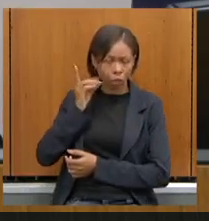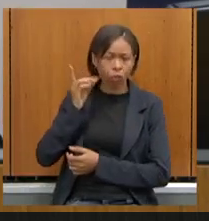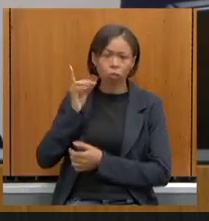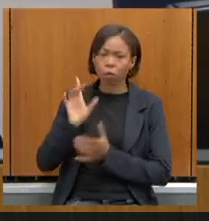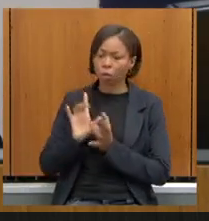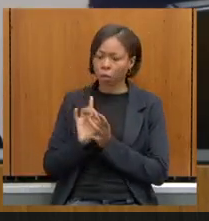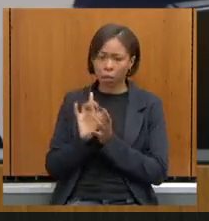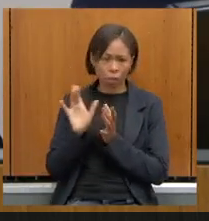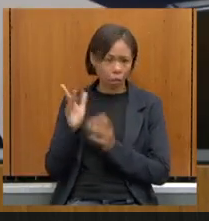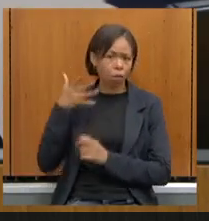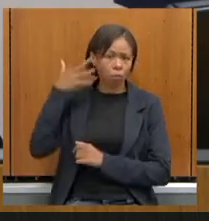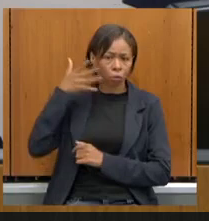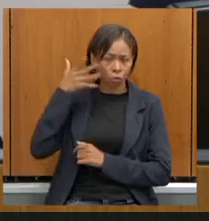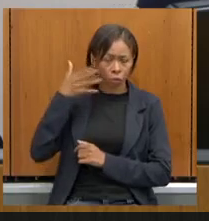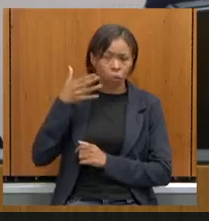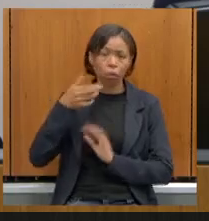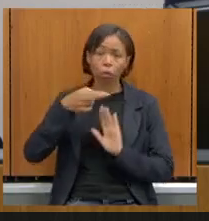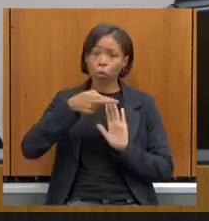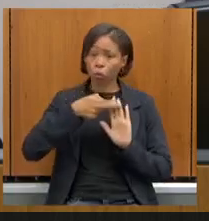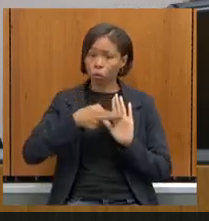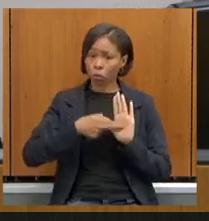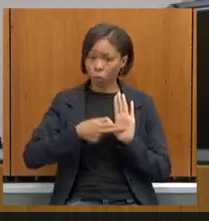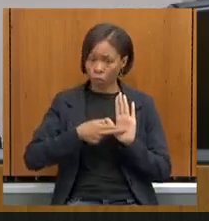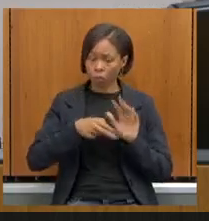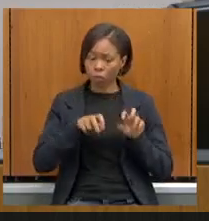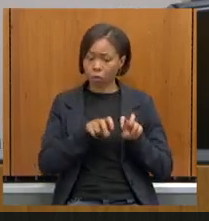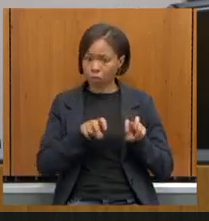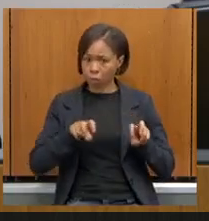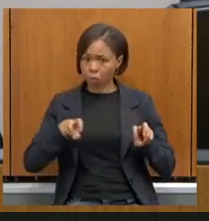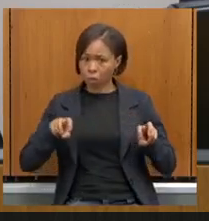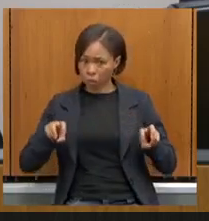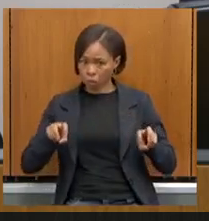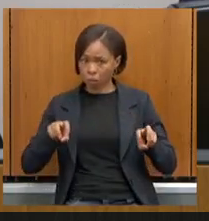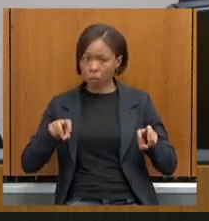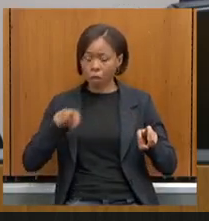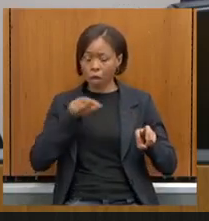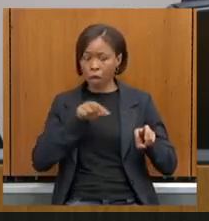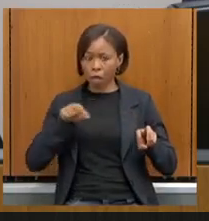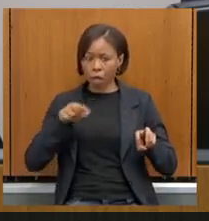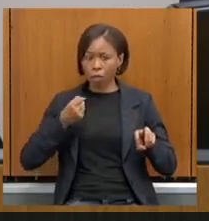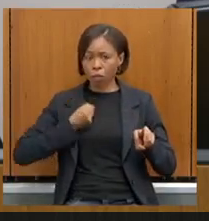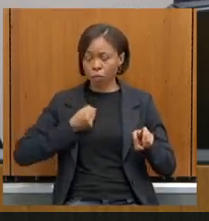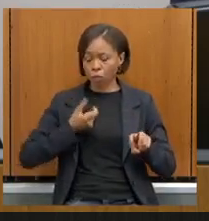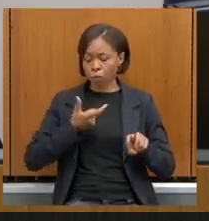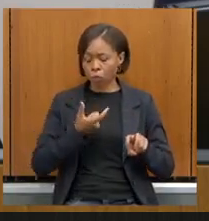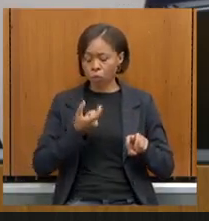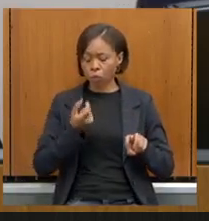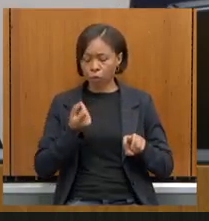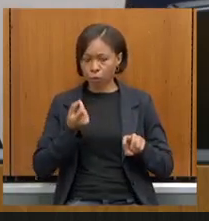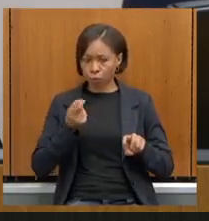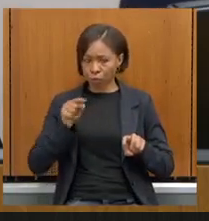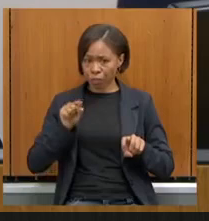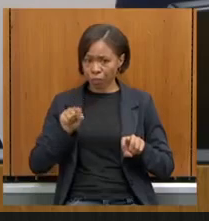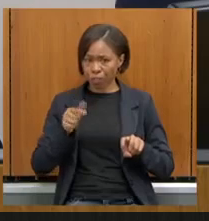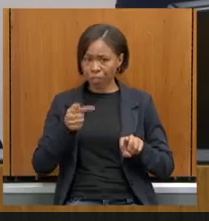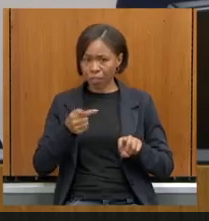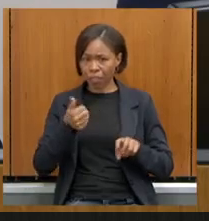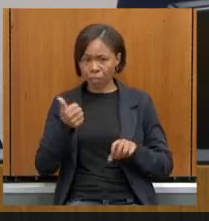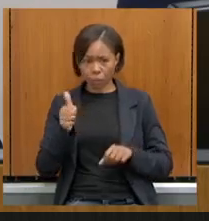deputados, nos termos da deliberação da mesa, de número 2711, barra 2019,